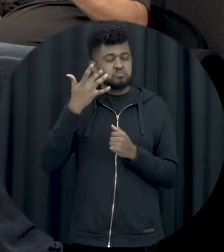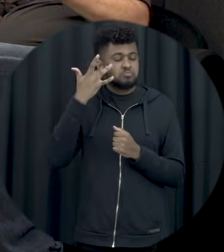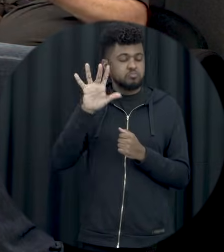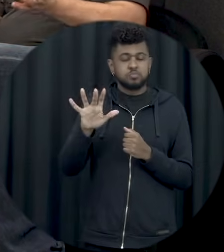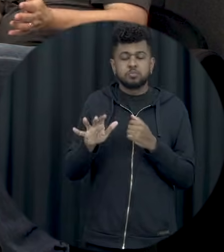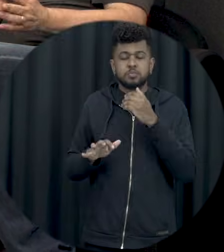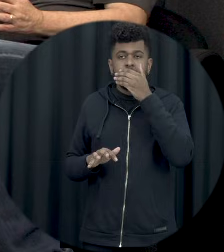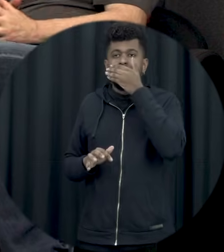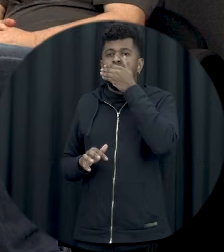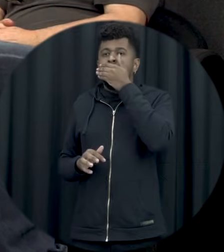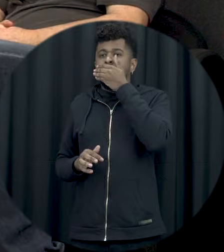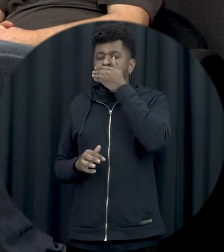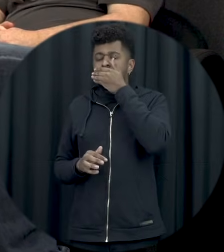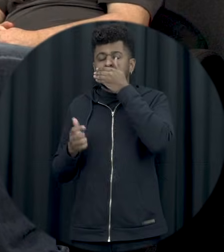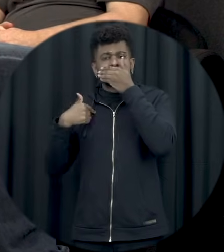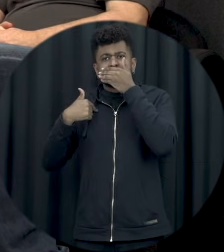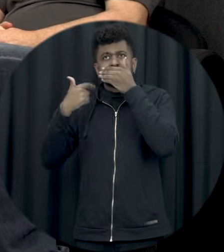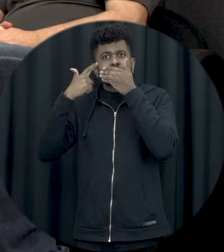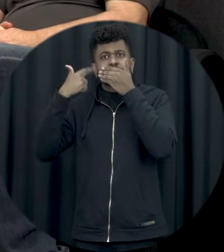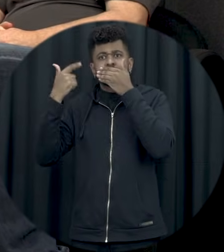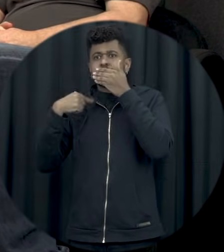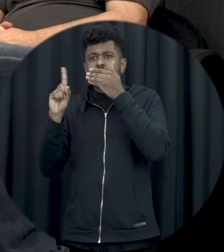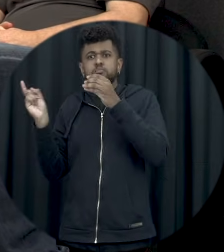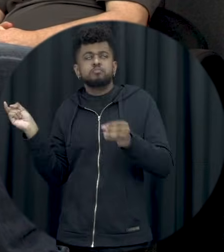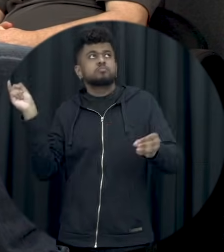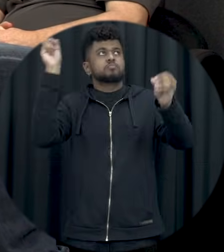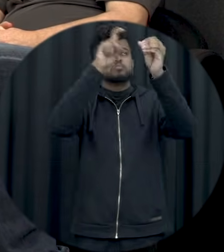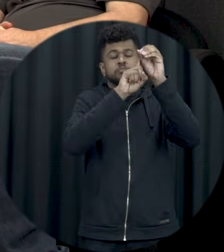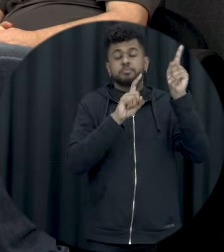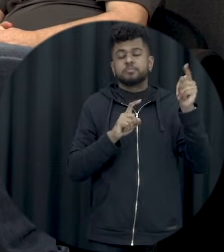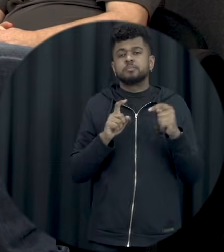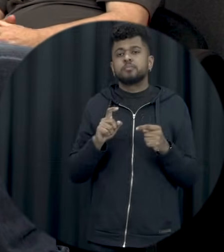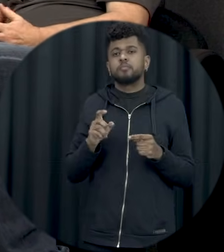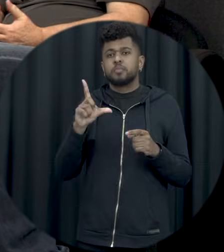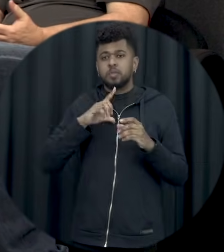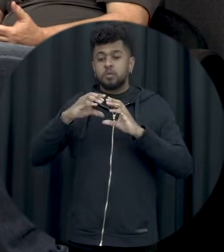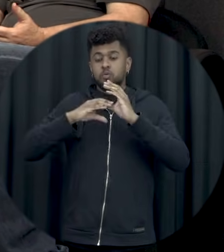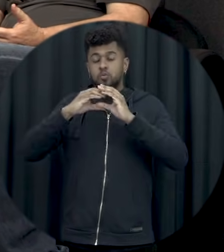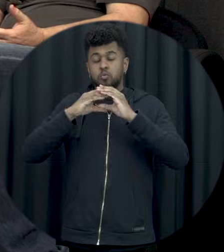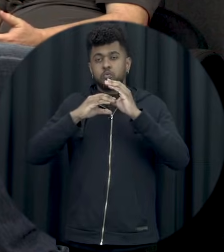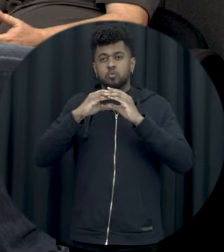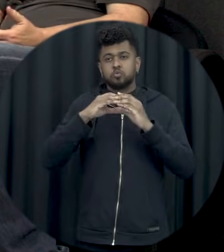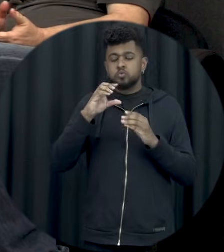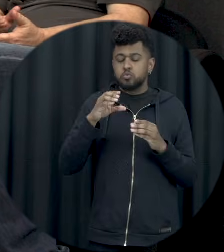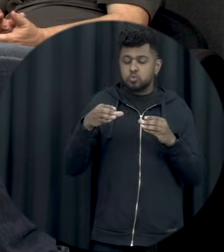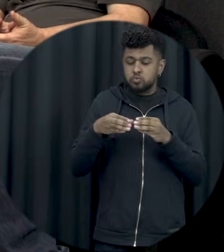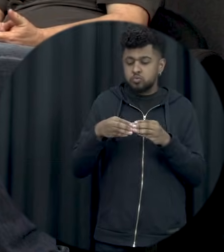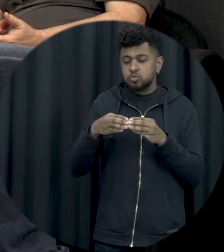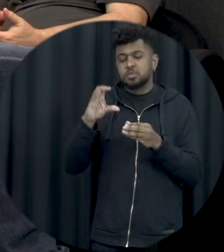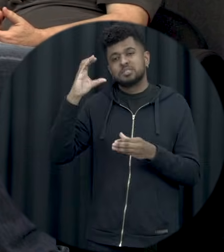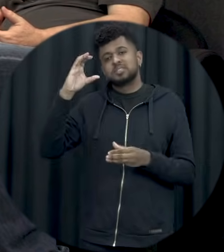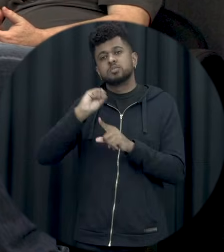minha cabeça, eu não voltava para a Itália mais, né? Saiu um concurso no Departamento de Ciências Sociais para